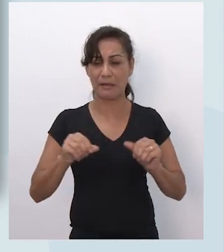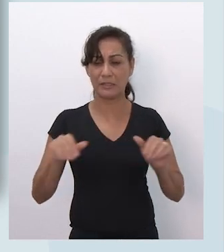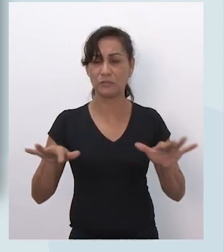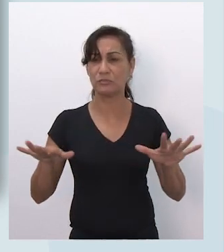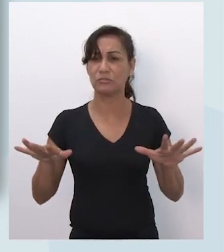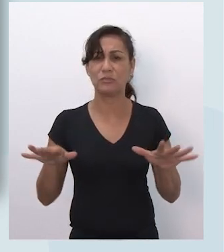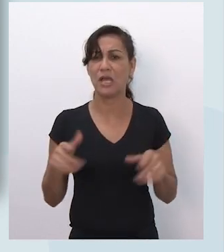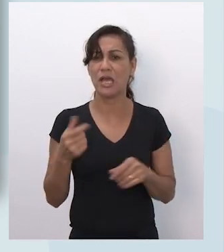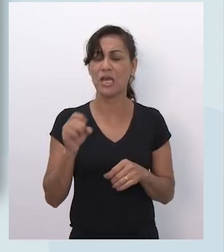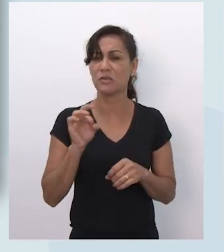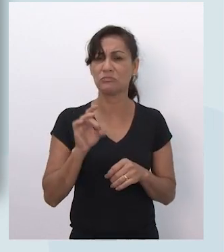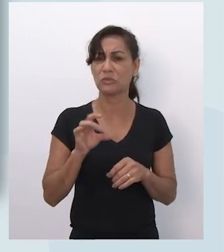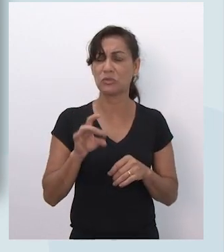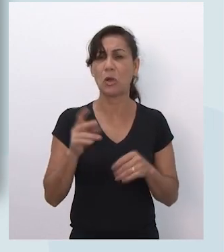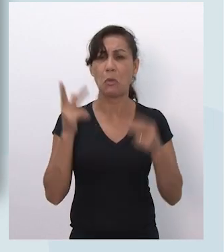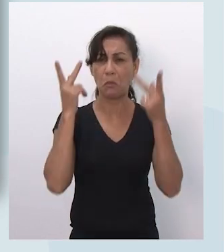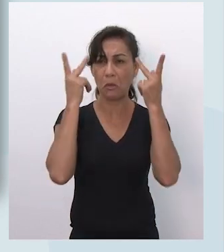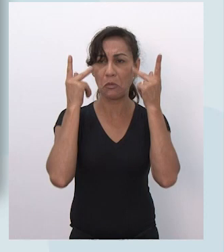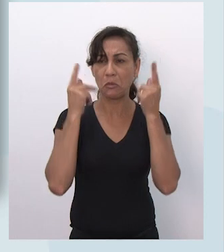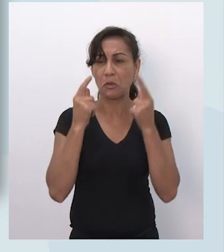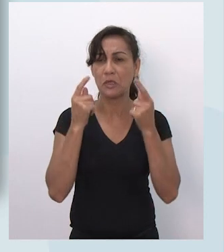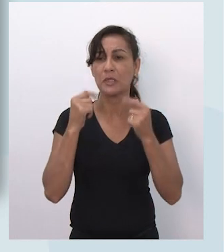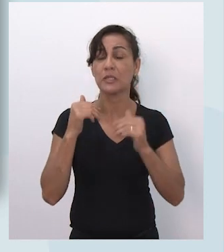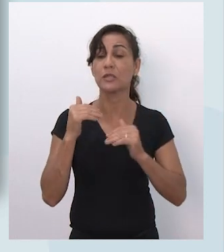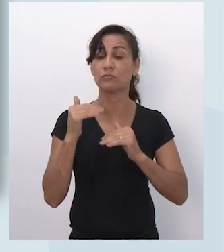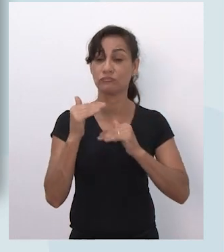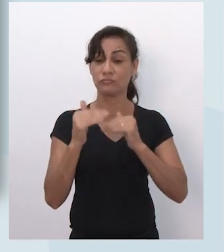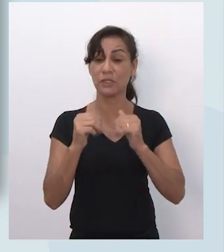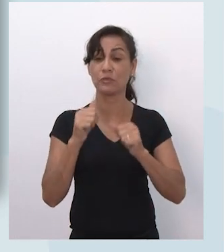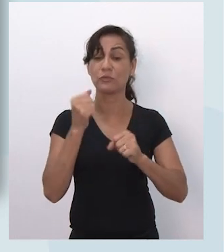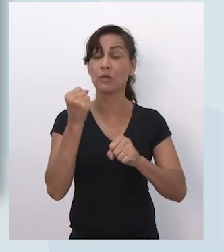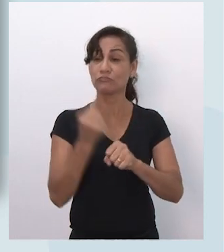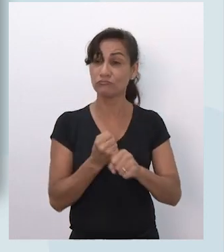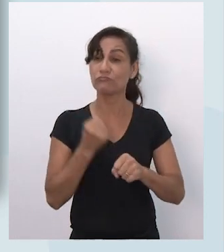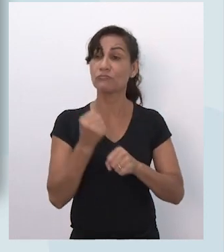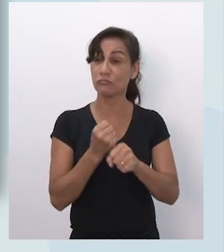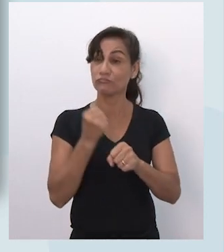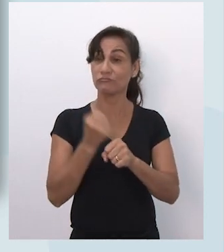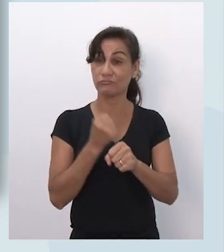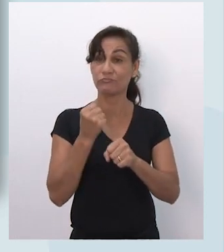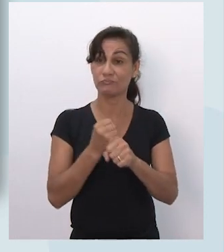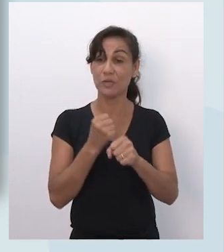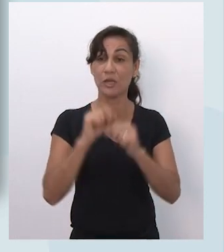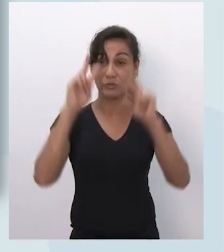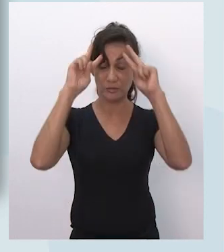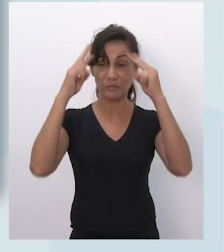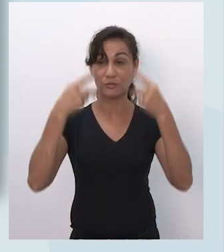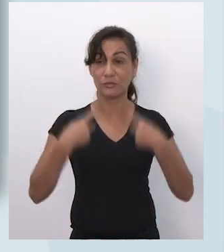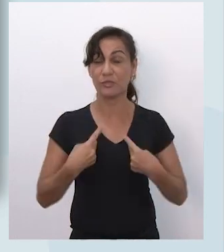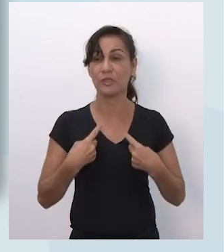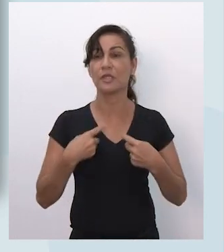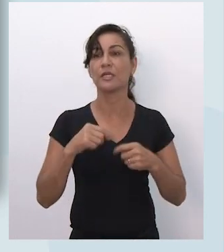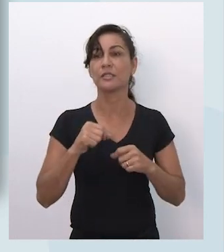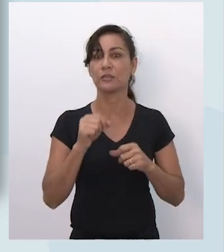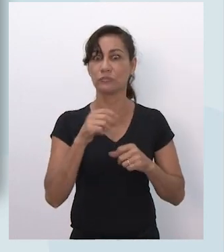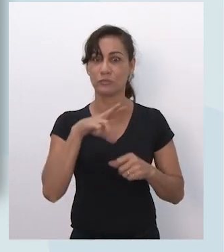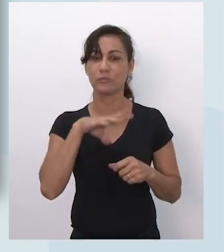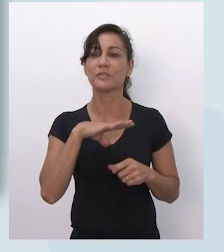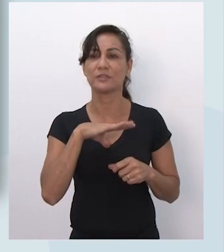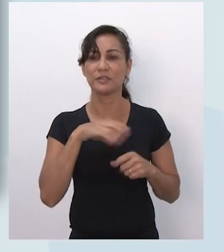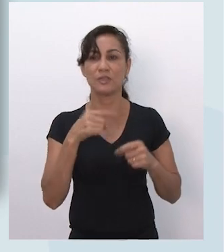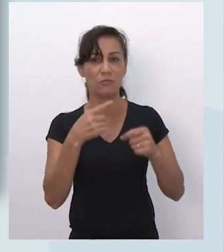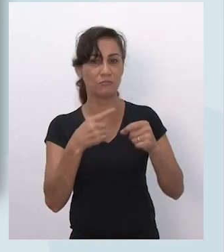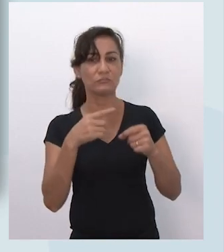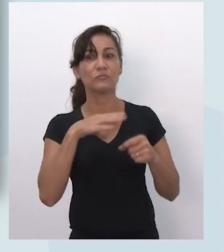totalmente natural. E a partir aí da construção do ser humano, se tornou um espaço geográfico, né? Virou aí uma cidade, aí, uma das